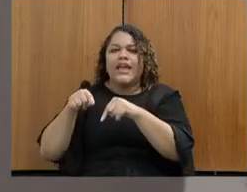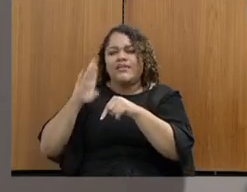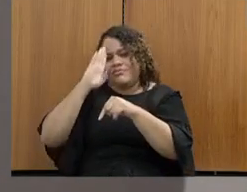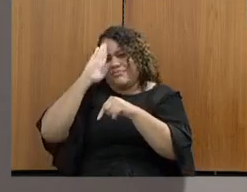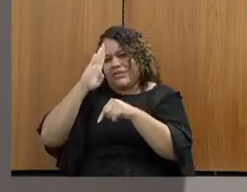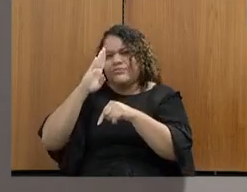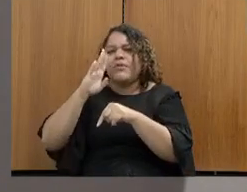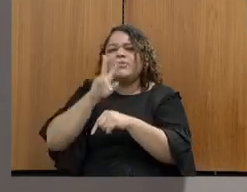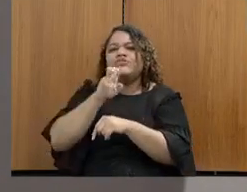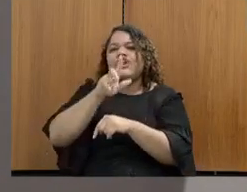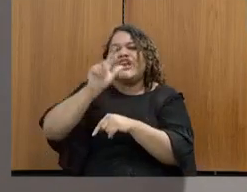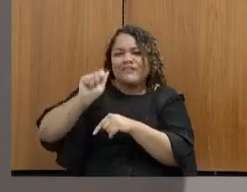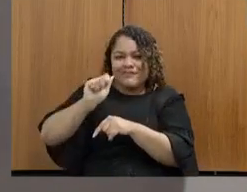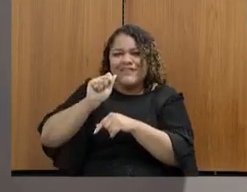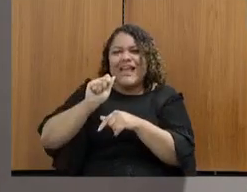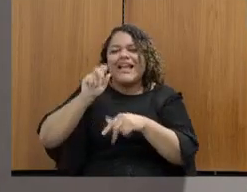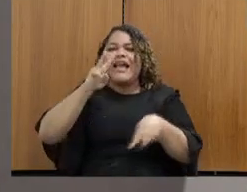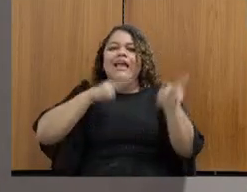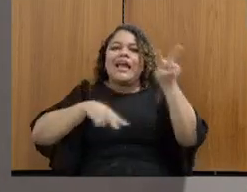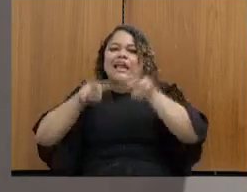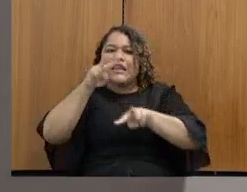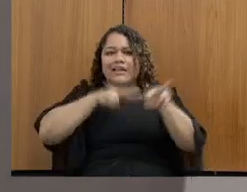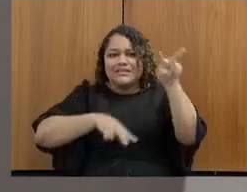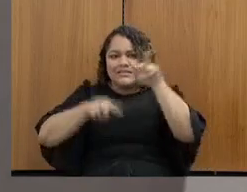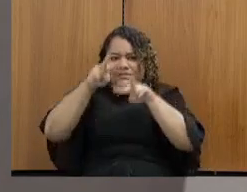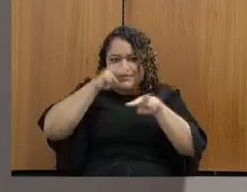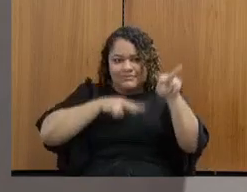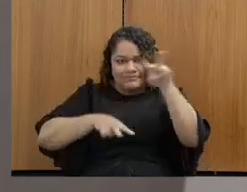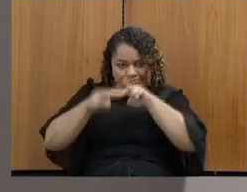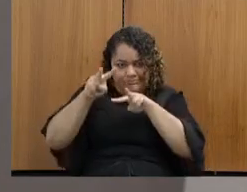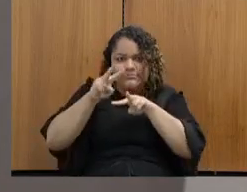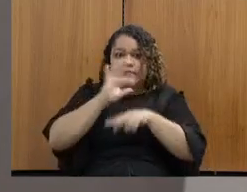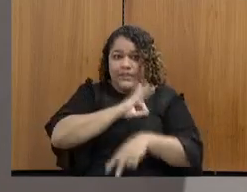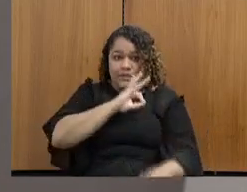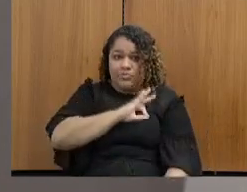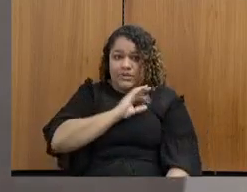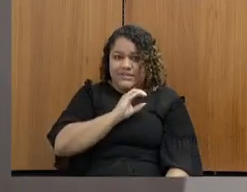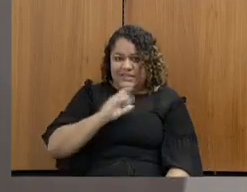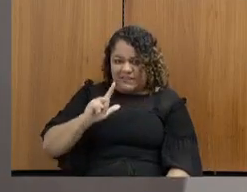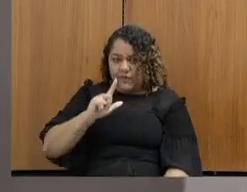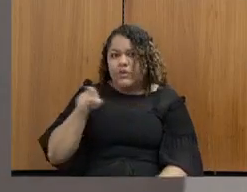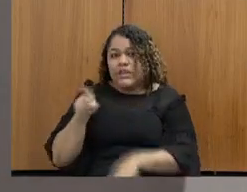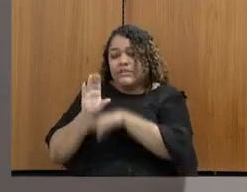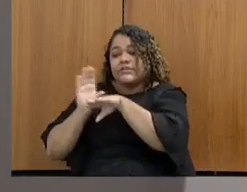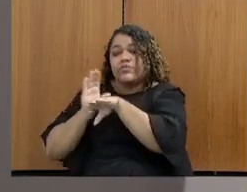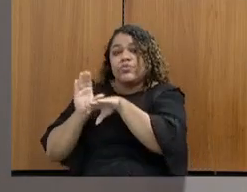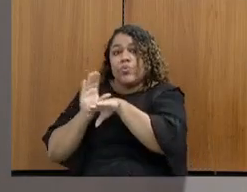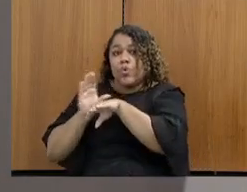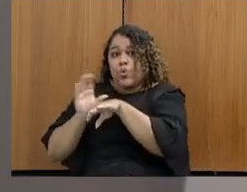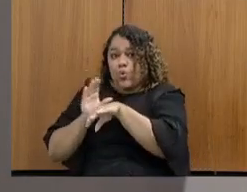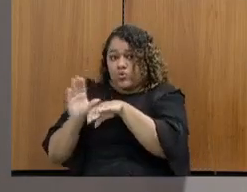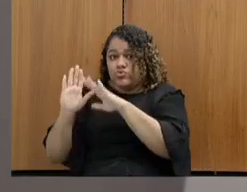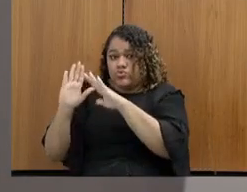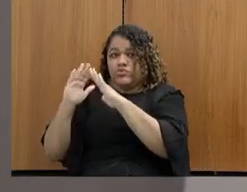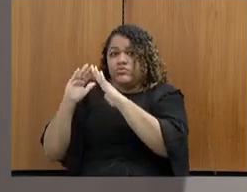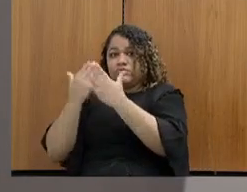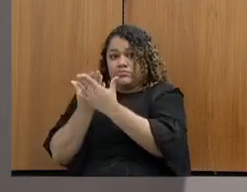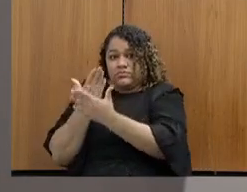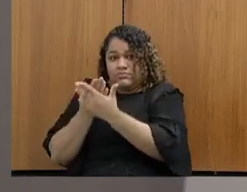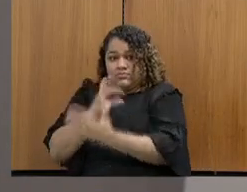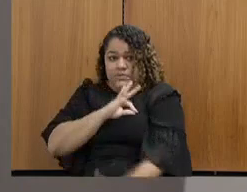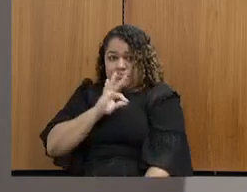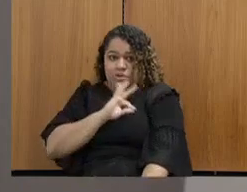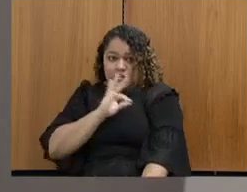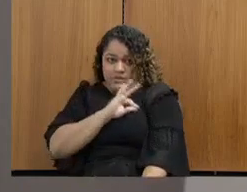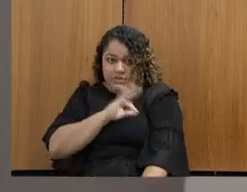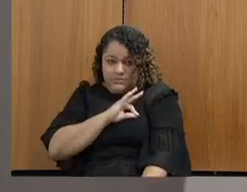que estão em formação hoje na nossa academia né que devem já estar efetivamente trabalhando a